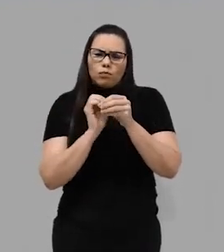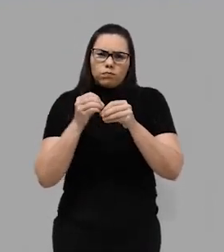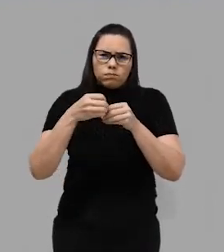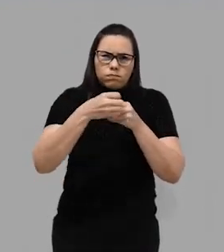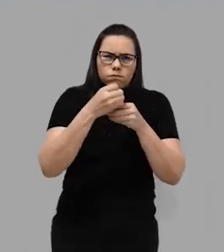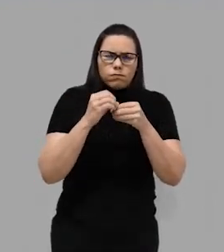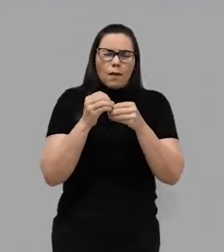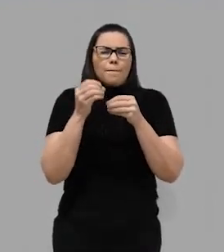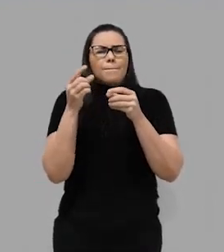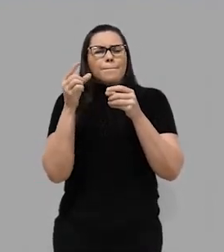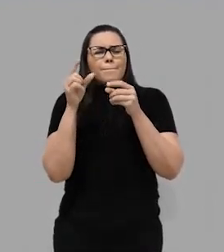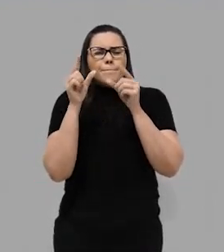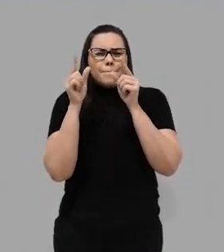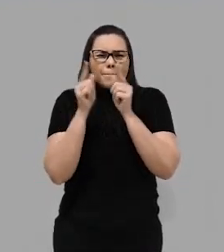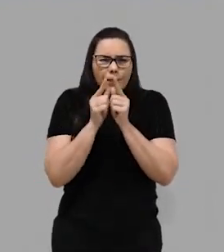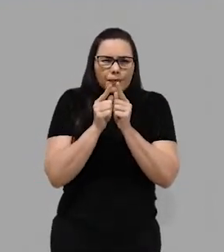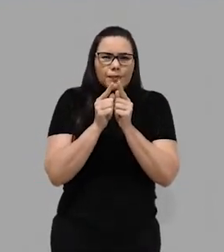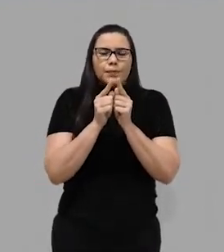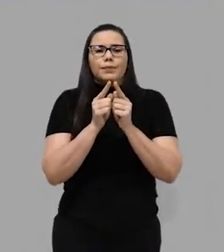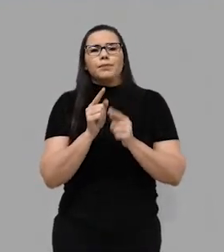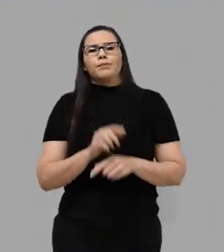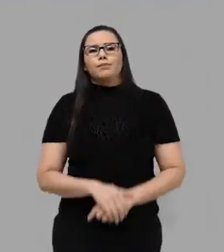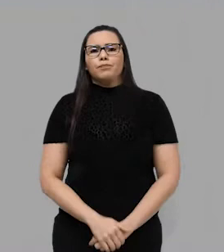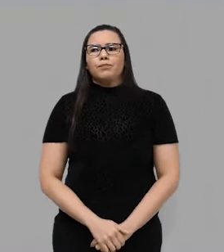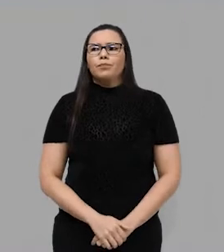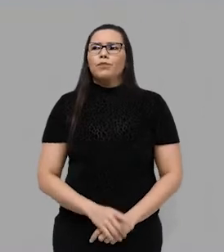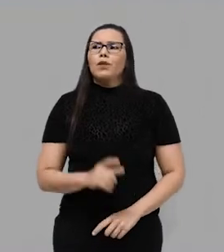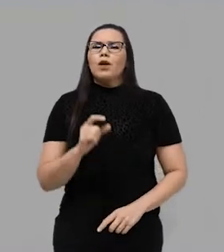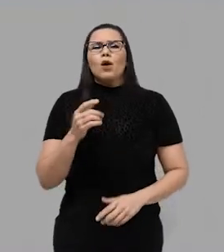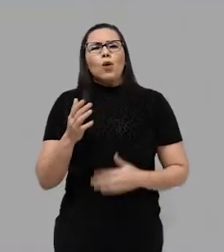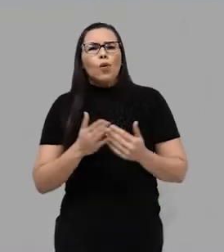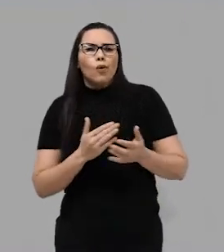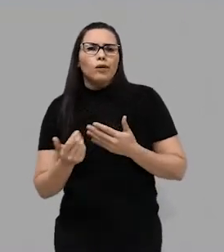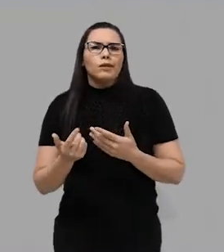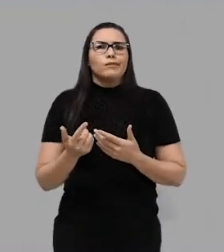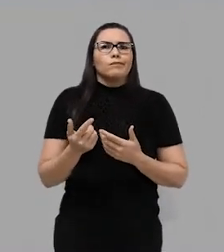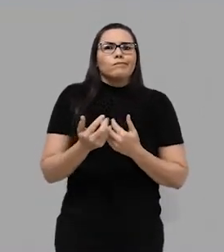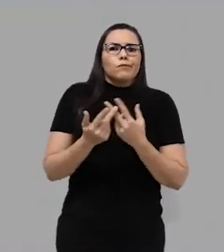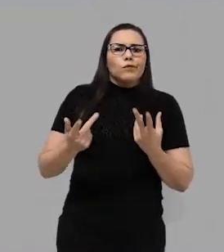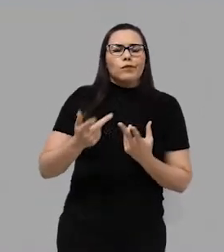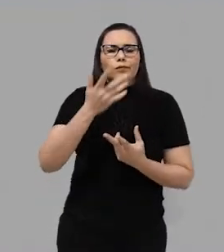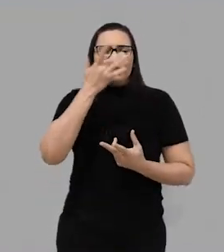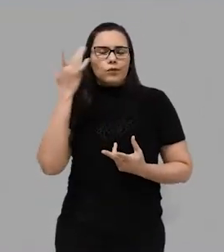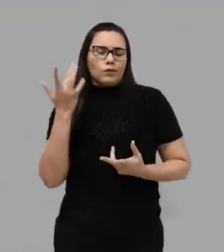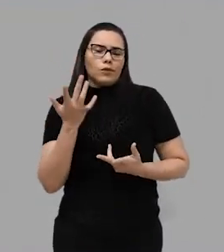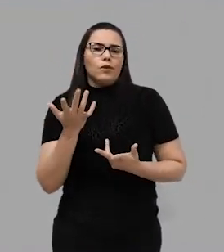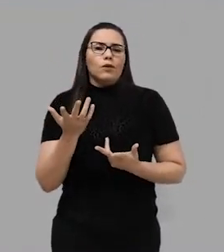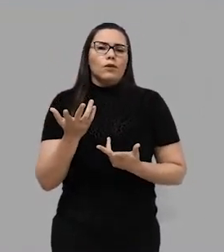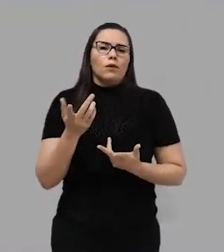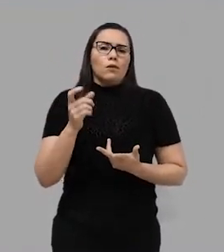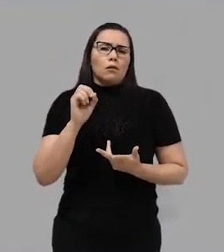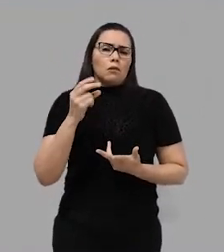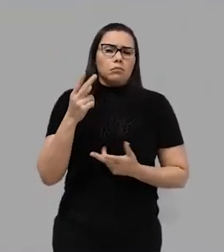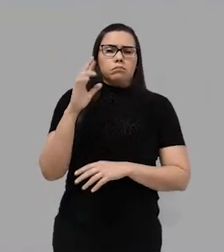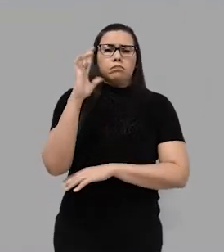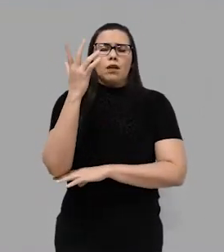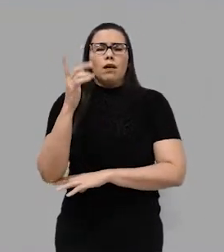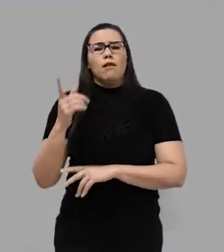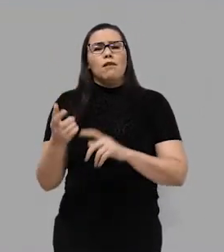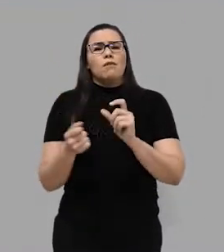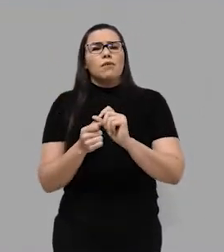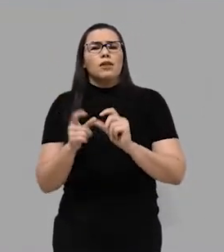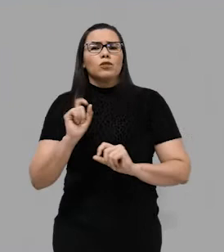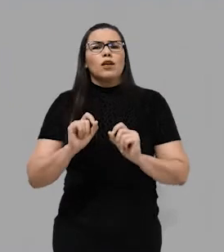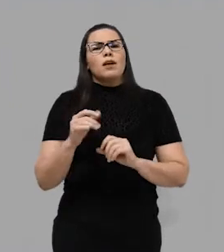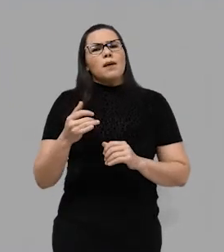de reação ou de atividade em que ocorra gasto energético, o organismo ele vai gastar o ATP,